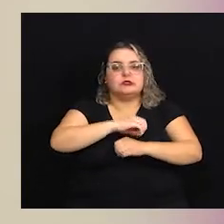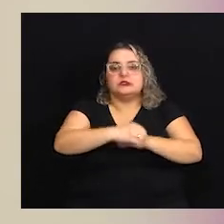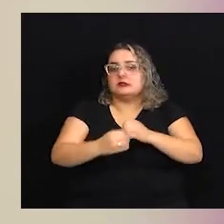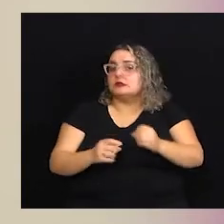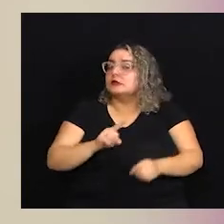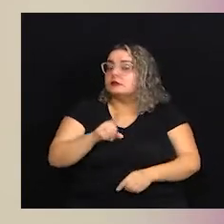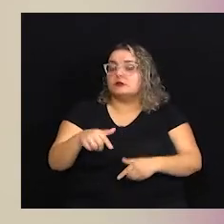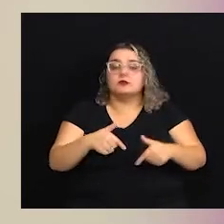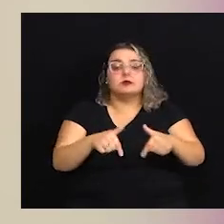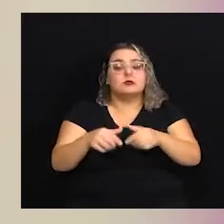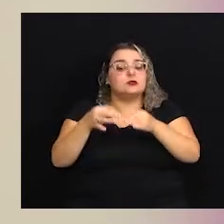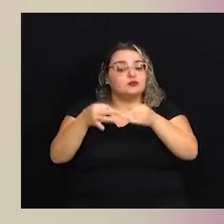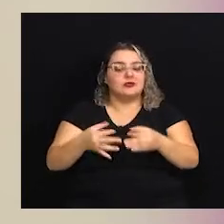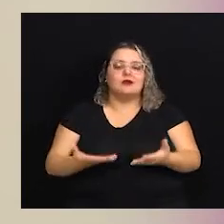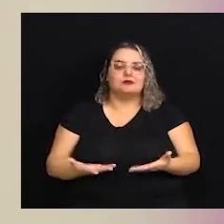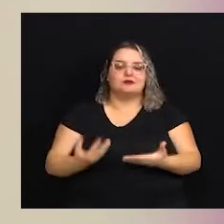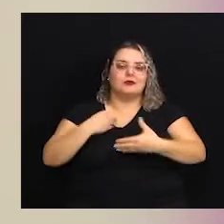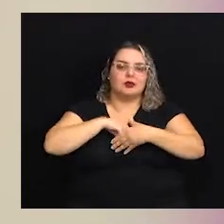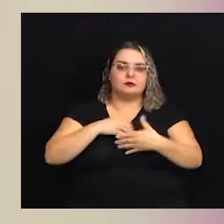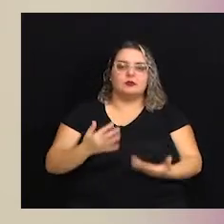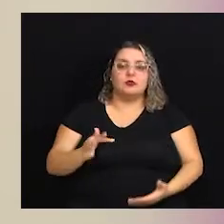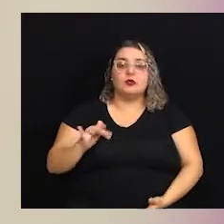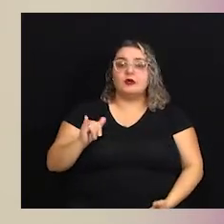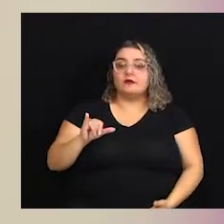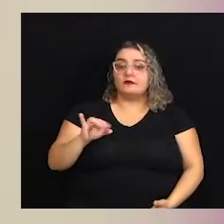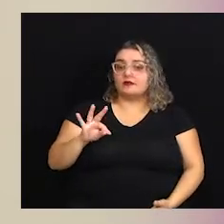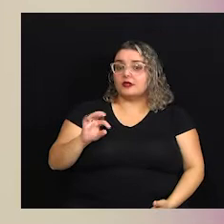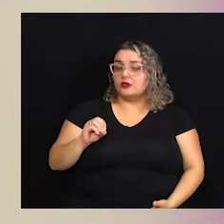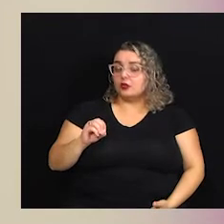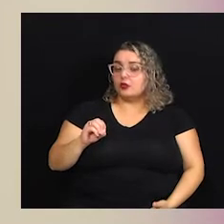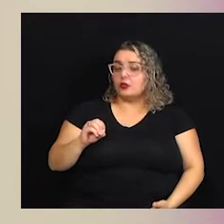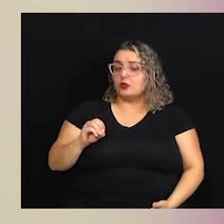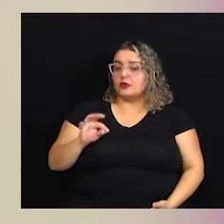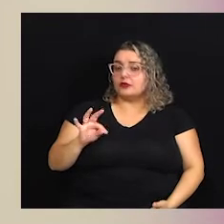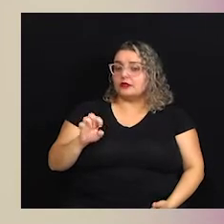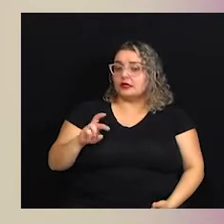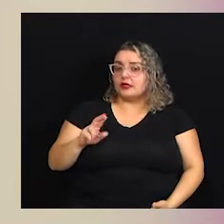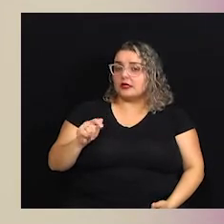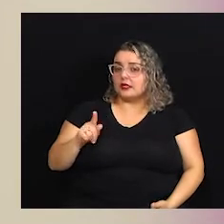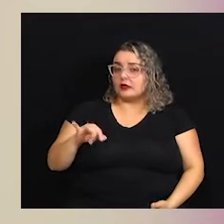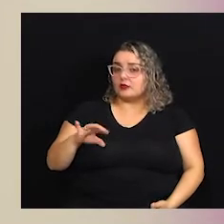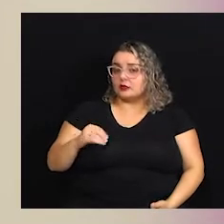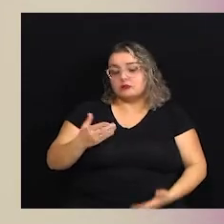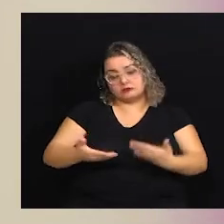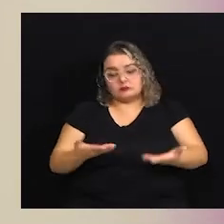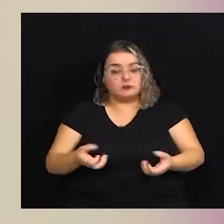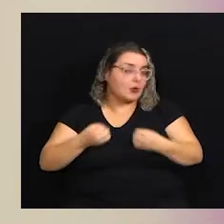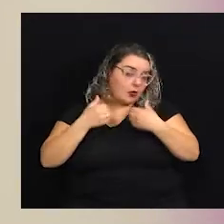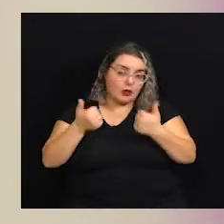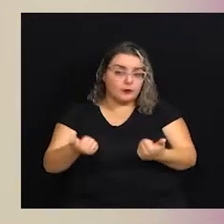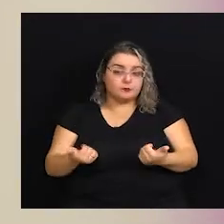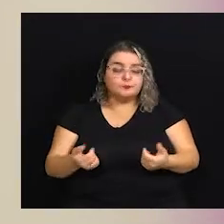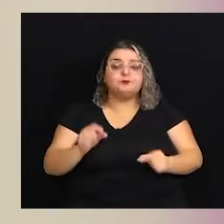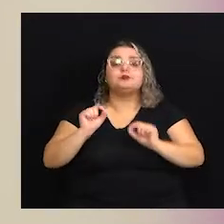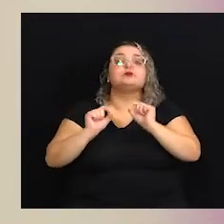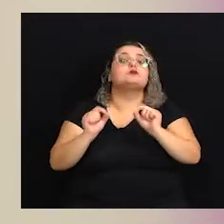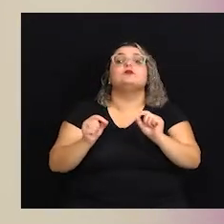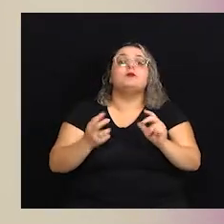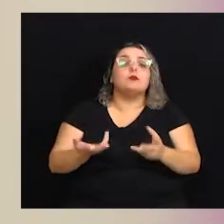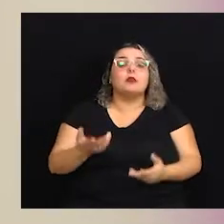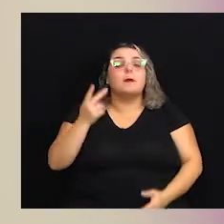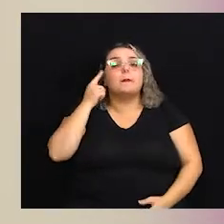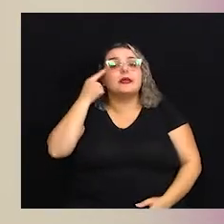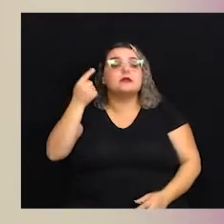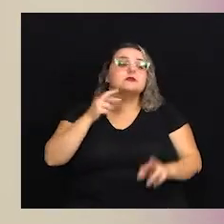vão estar trabalhando adequadamente. Fitoterápico é uma outra forma de tratar? Imagina que você não dorme bem. O que dá